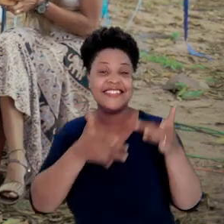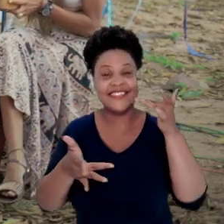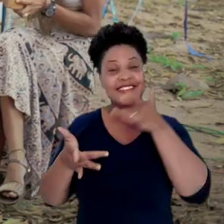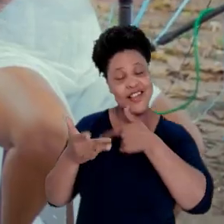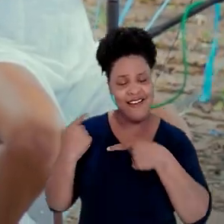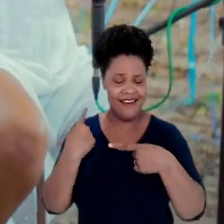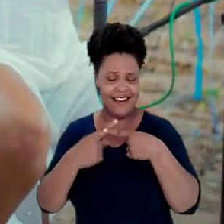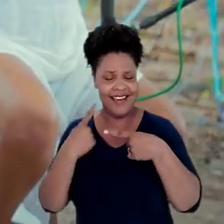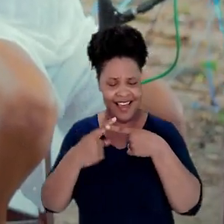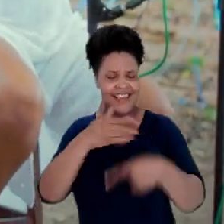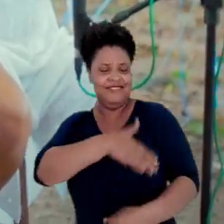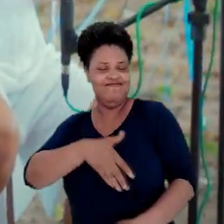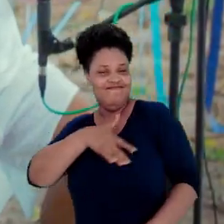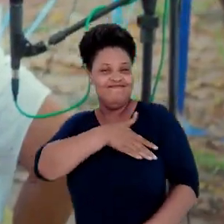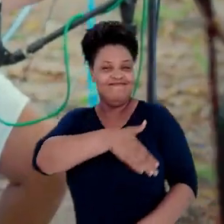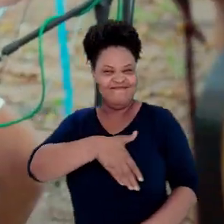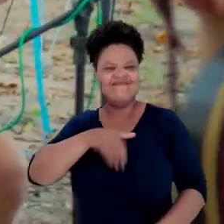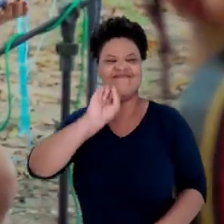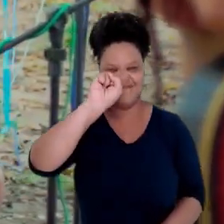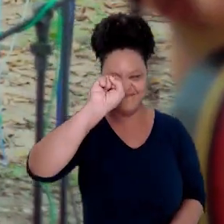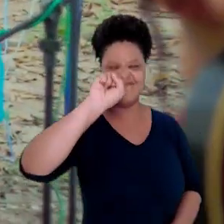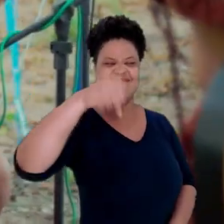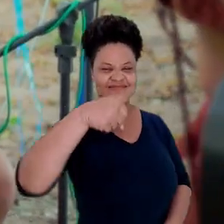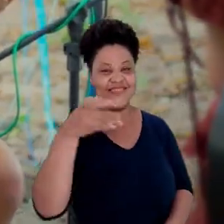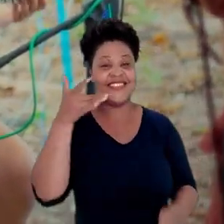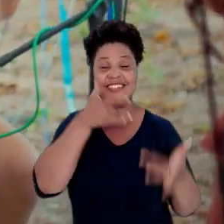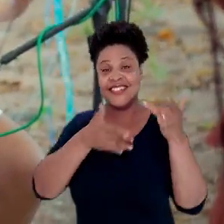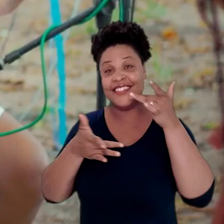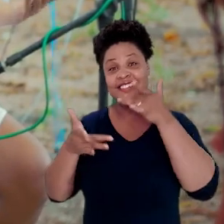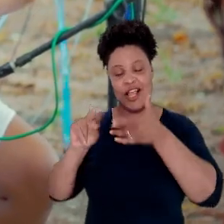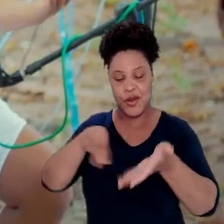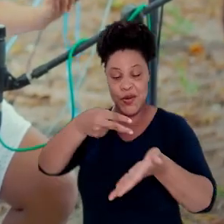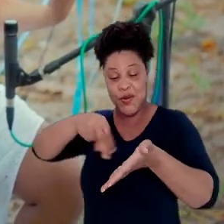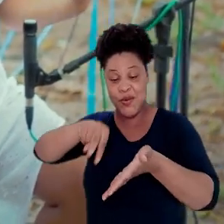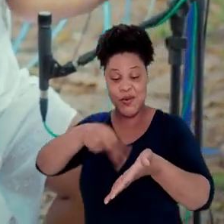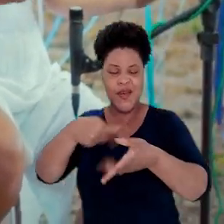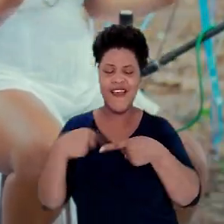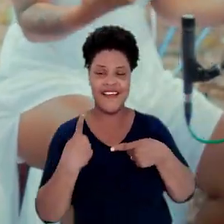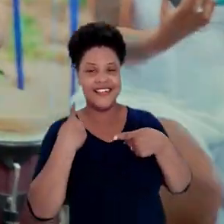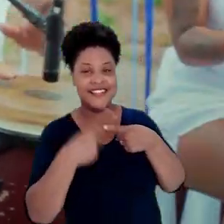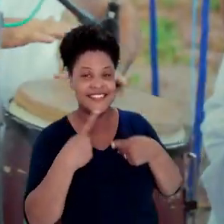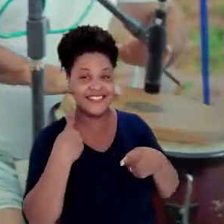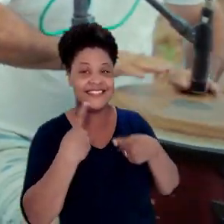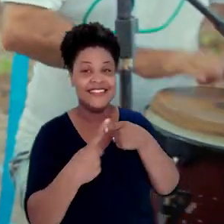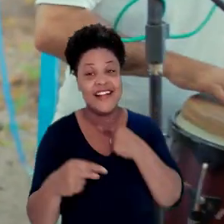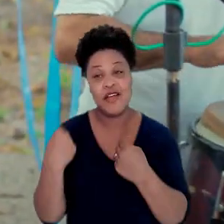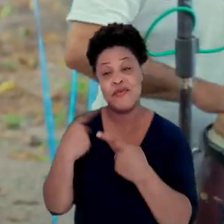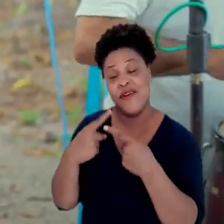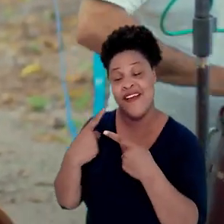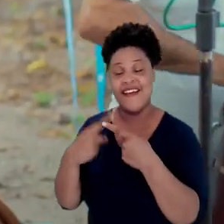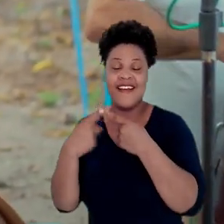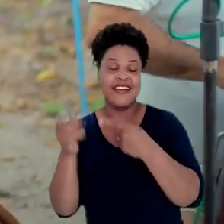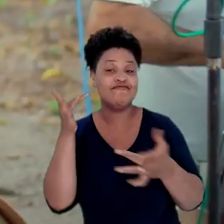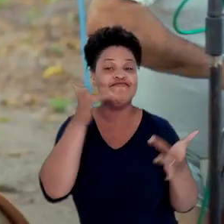demais, porque é gostoso demais, porque é gostoso demais, porque é gostoso demais,